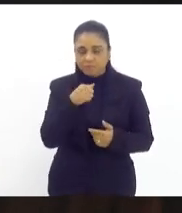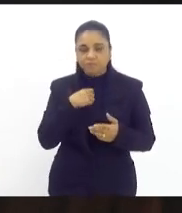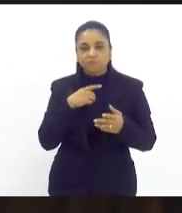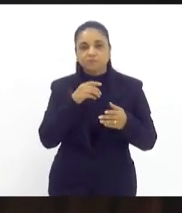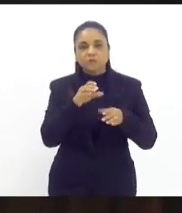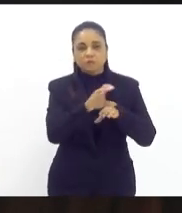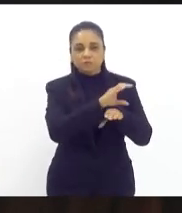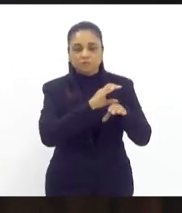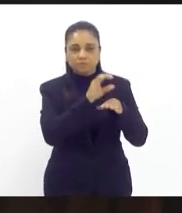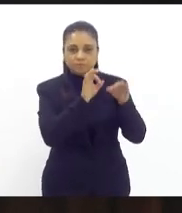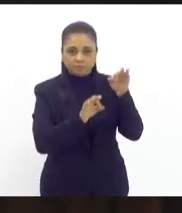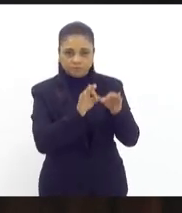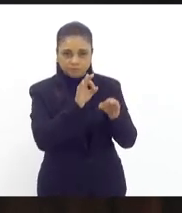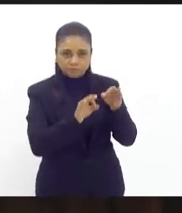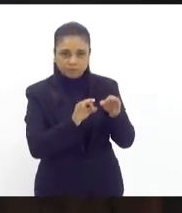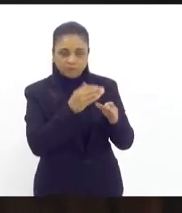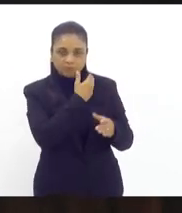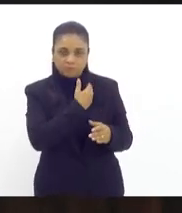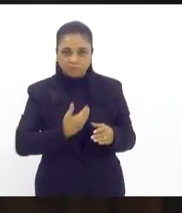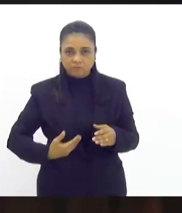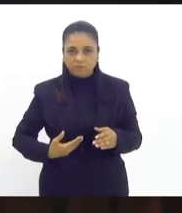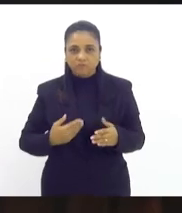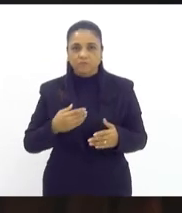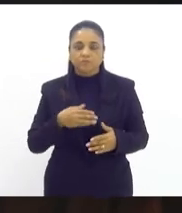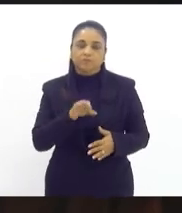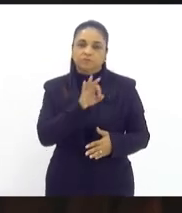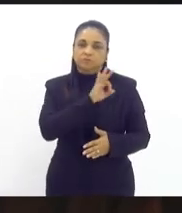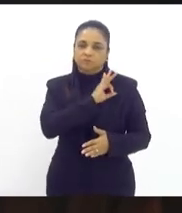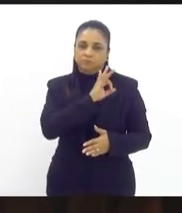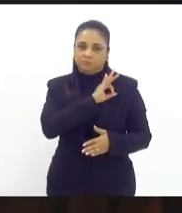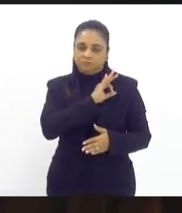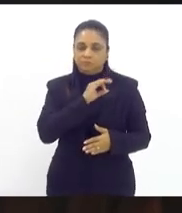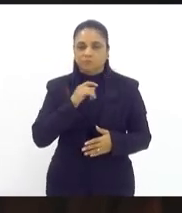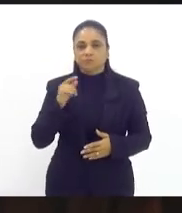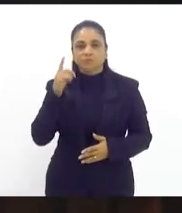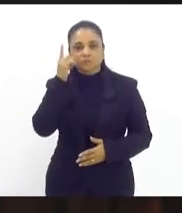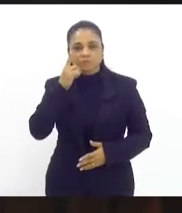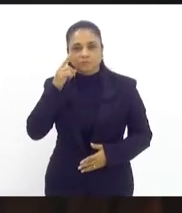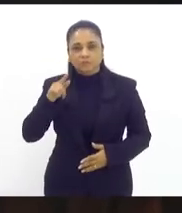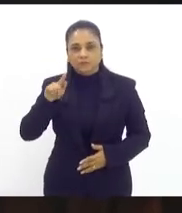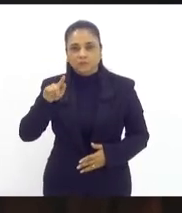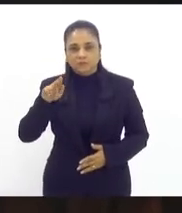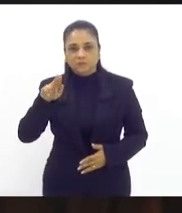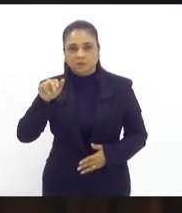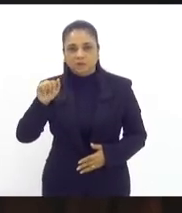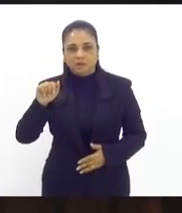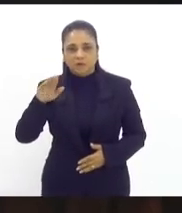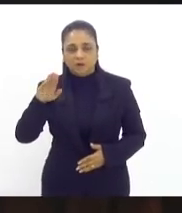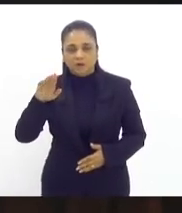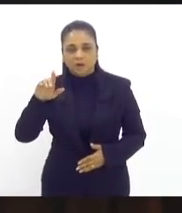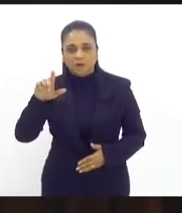pública e assunto de polícia Deputado Márcio Gualberto deputado